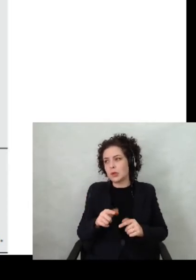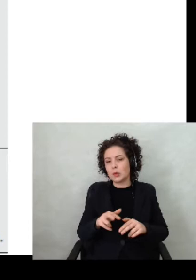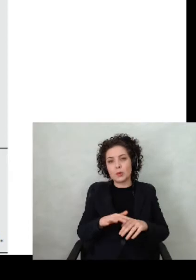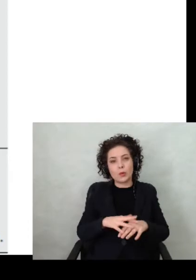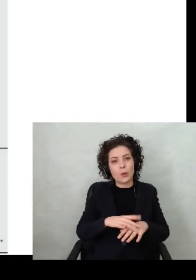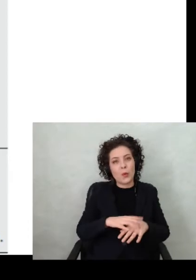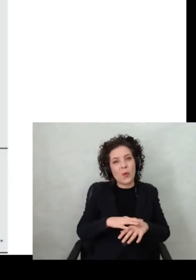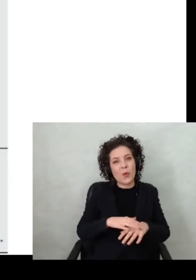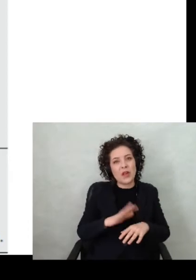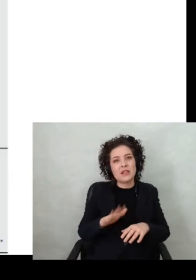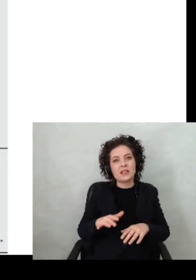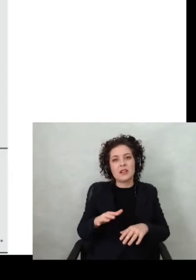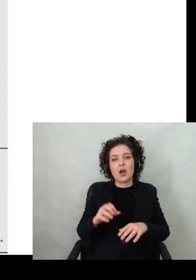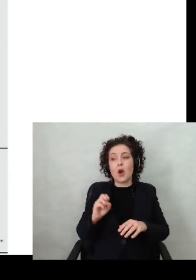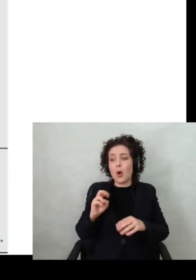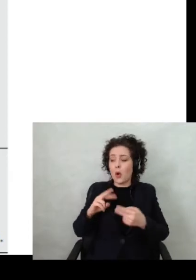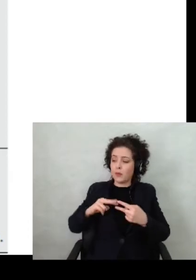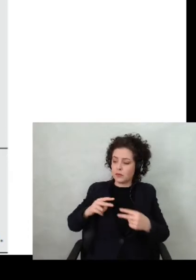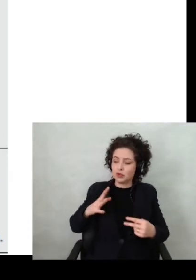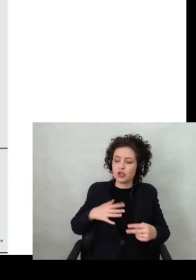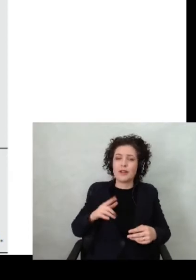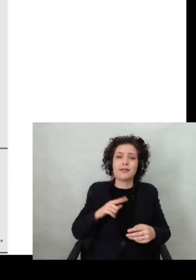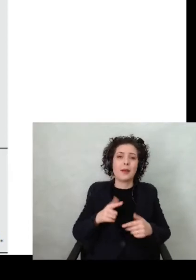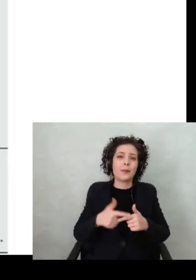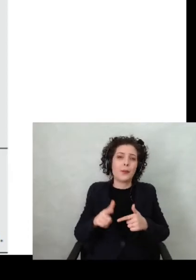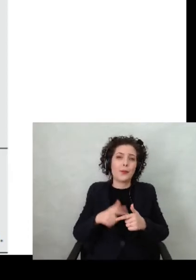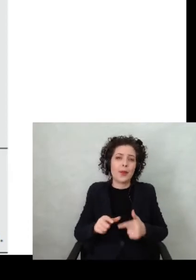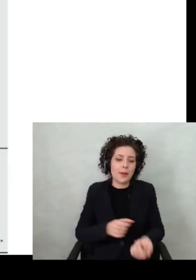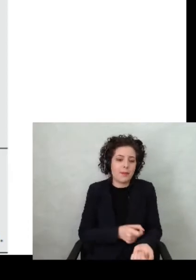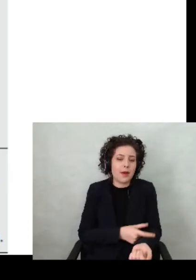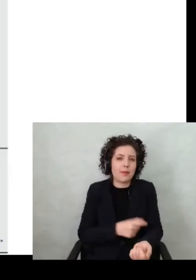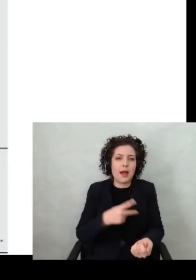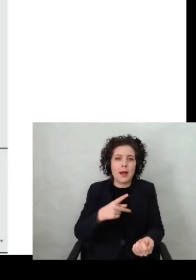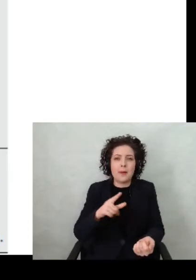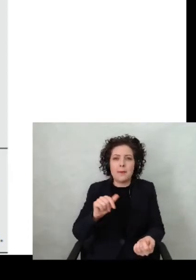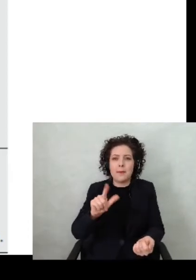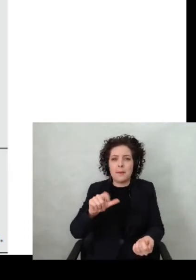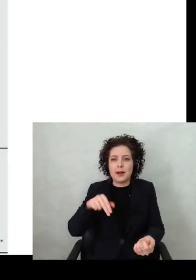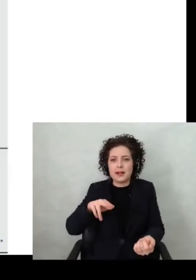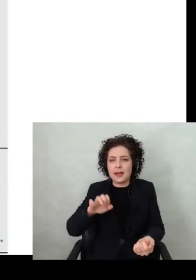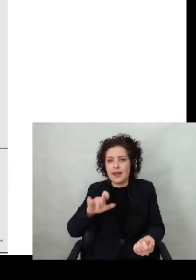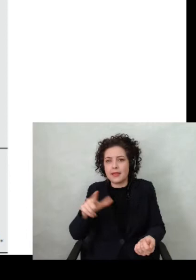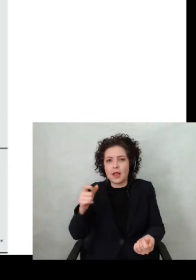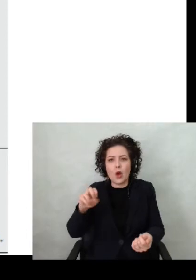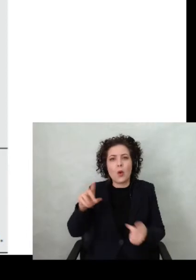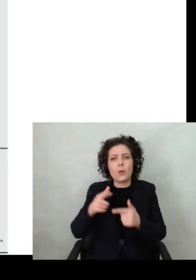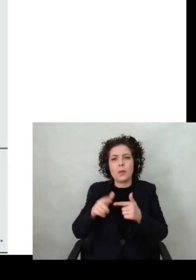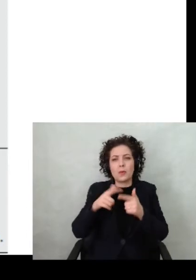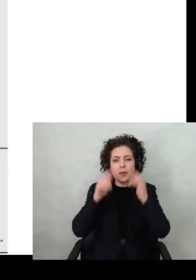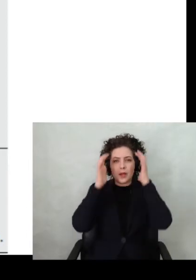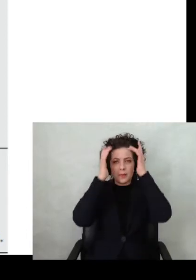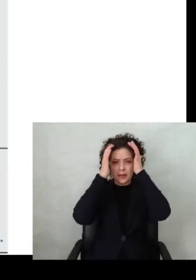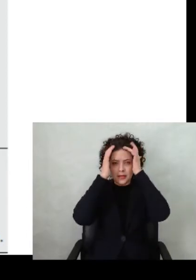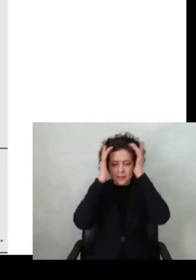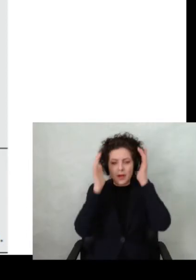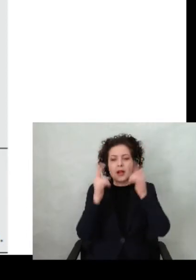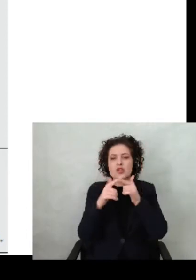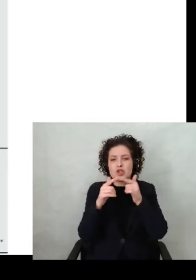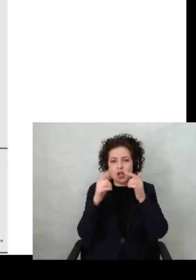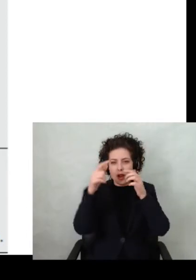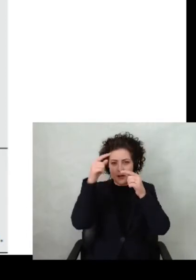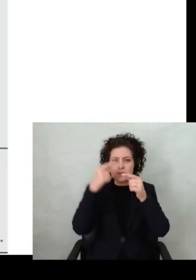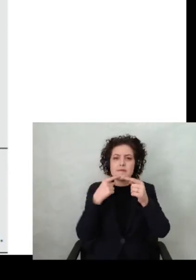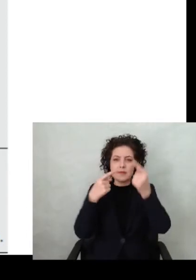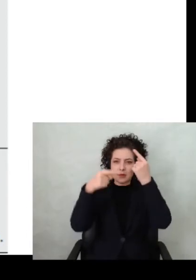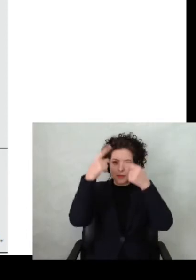ou hereditárias, plaquetopenia, acidente vascular encefálico, uso prévio já de anticoagulantes, né,